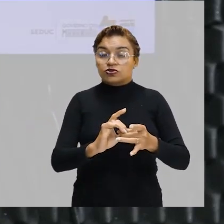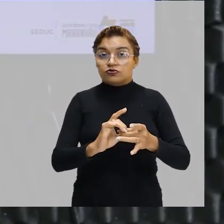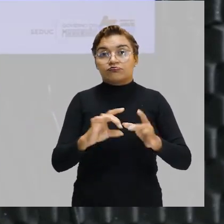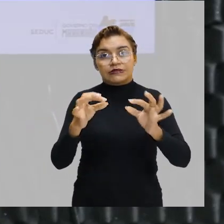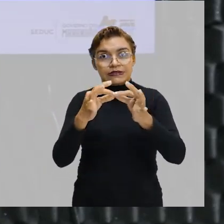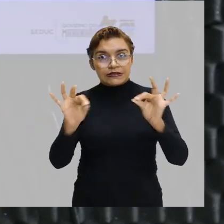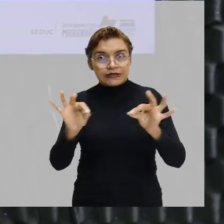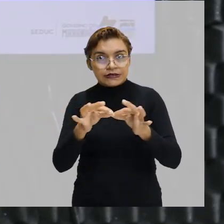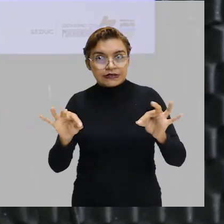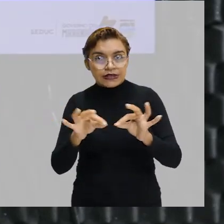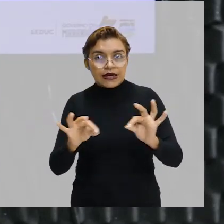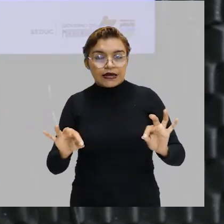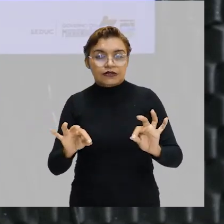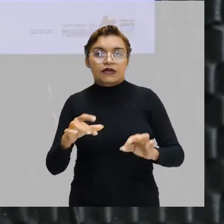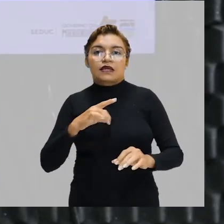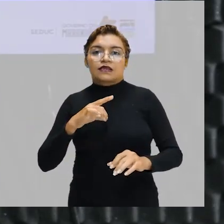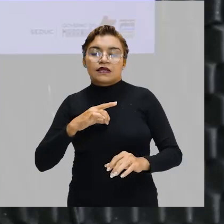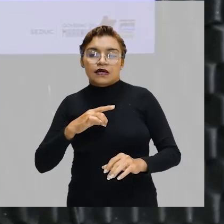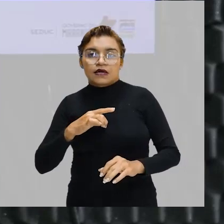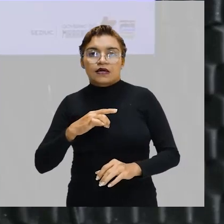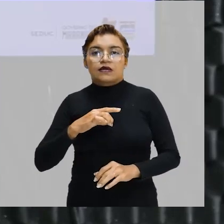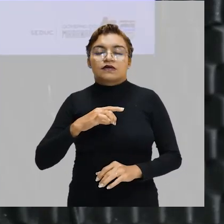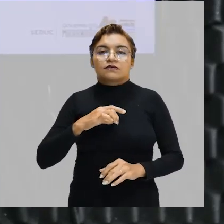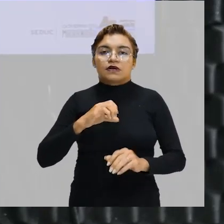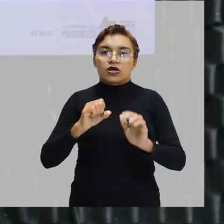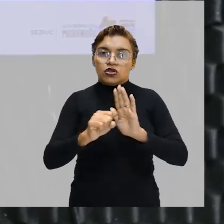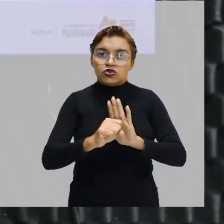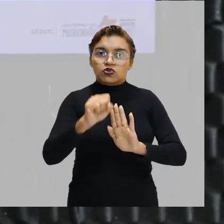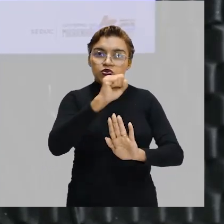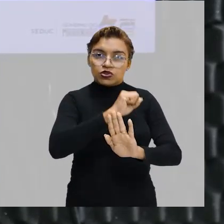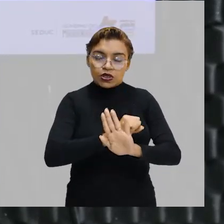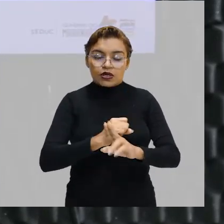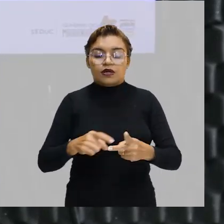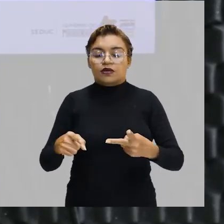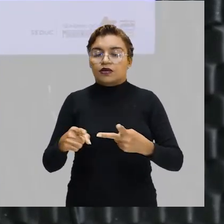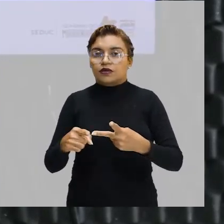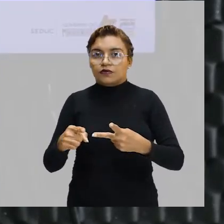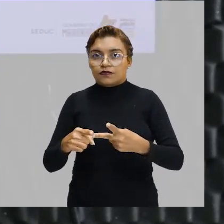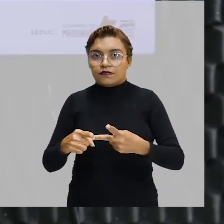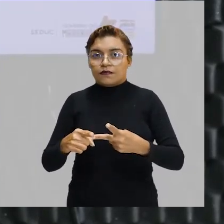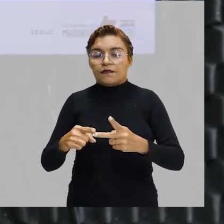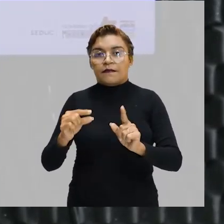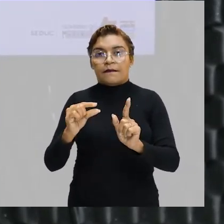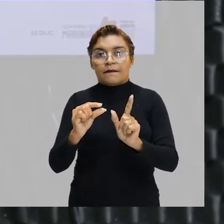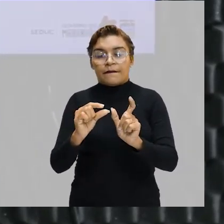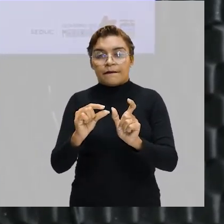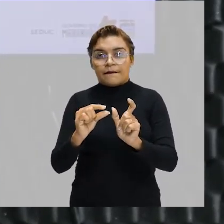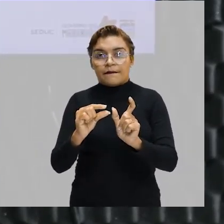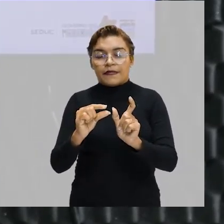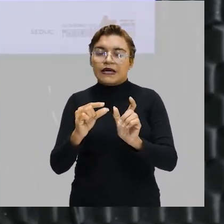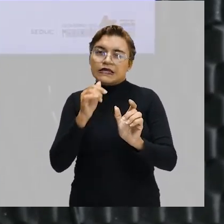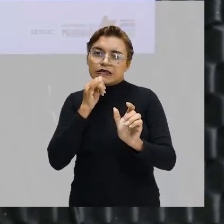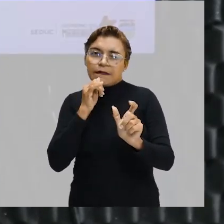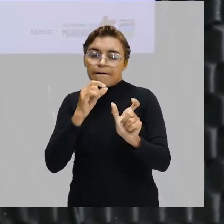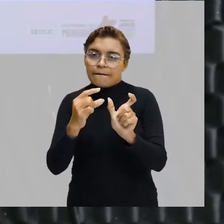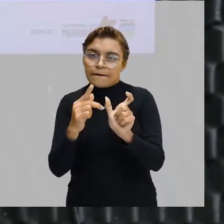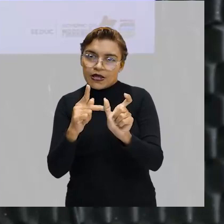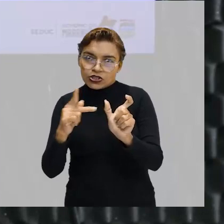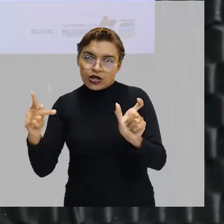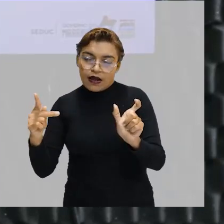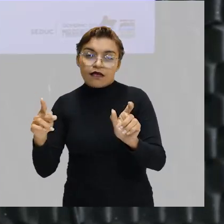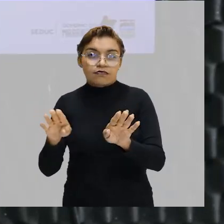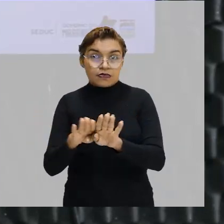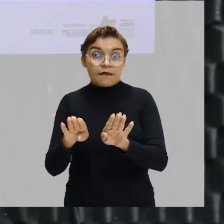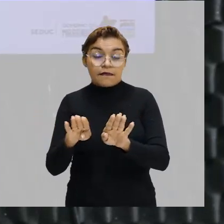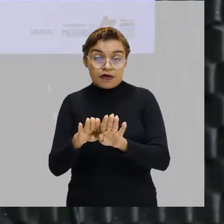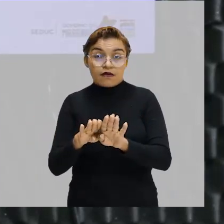ali presente. Tem sujeito, tem predicado, né, tem termos integrantes, enfim. Tá tudo certinho. Por isso que